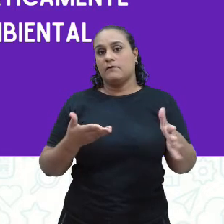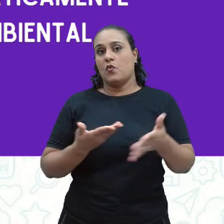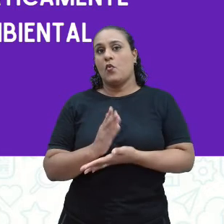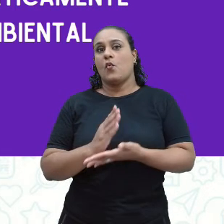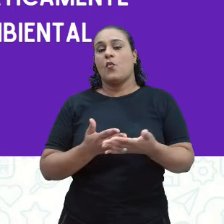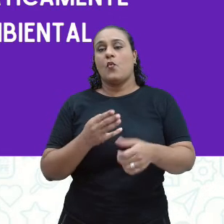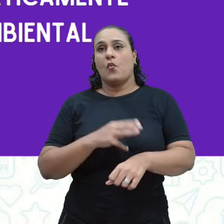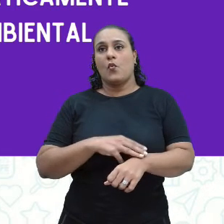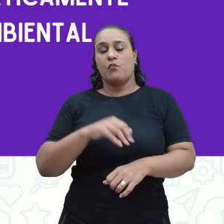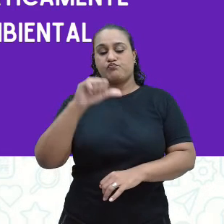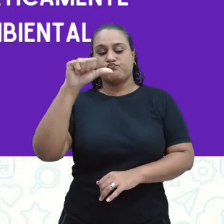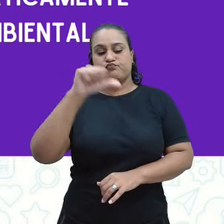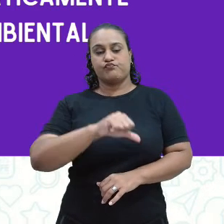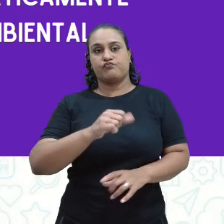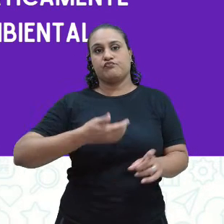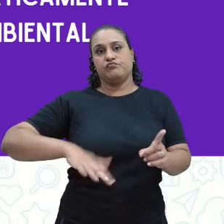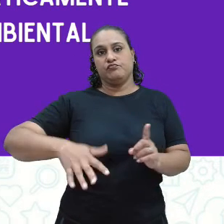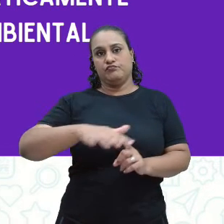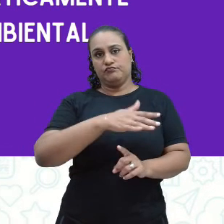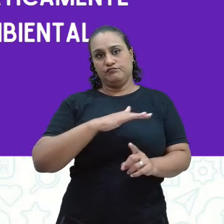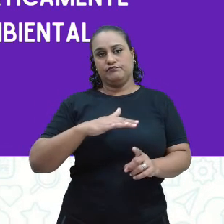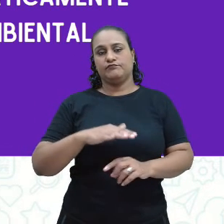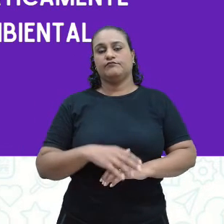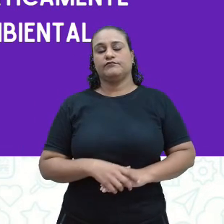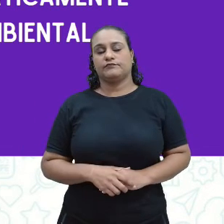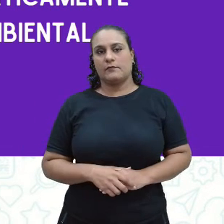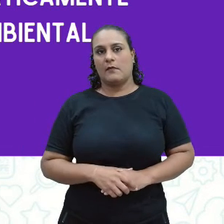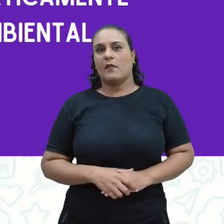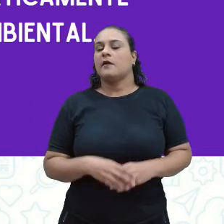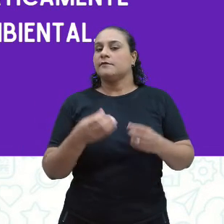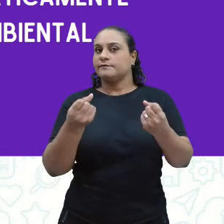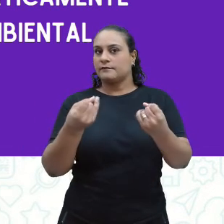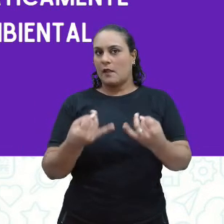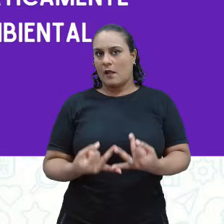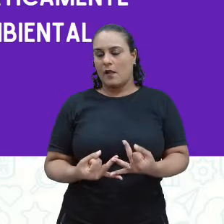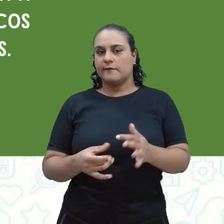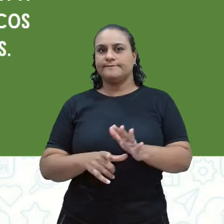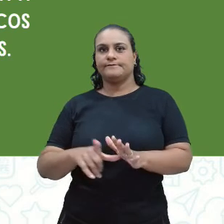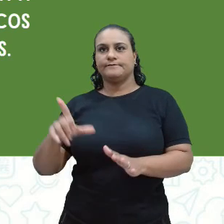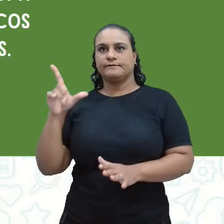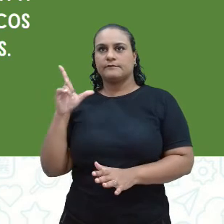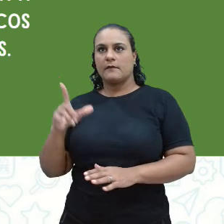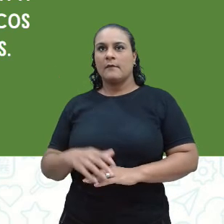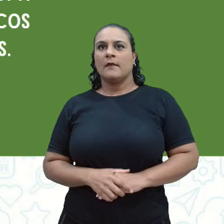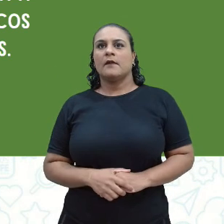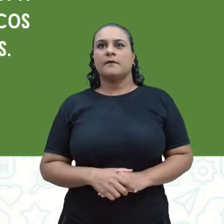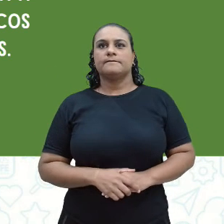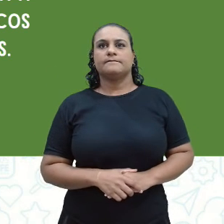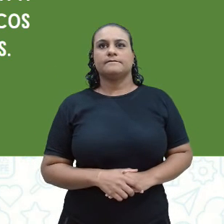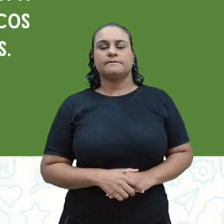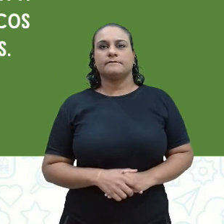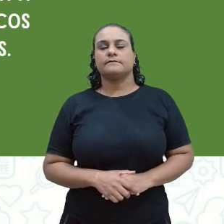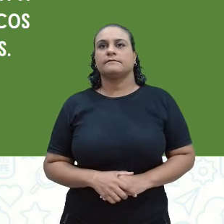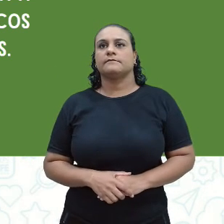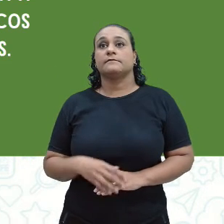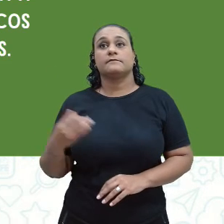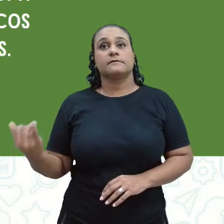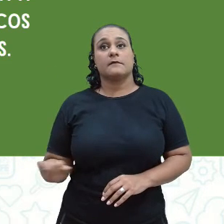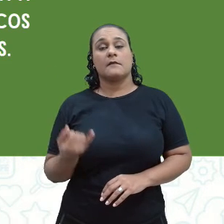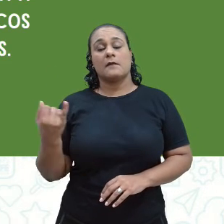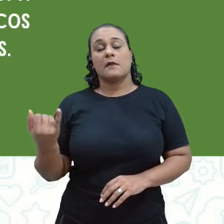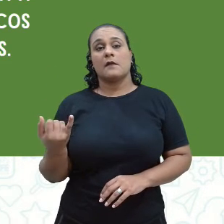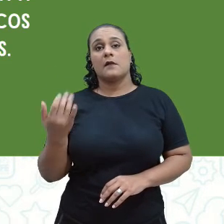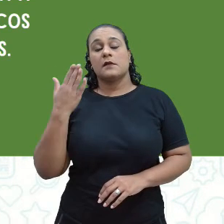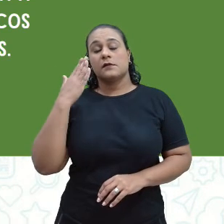de degradação ambiental, o que a gente já falou anteriormente, ok? Bom, é